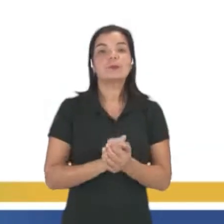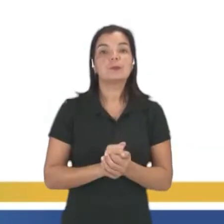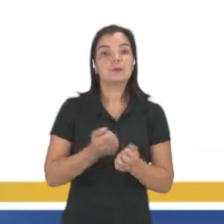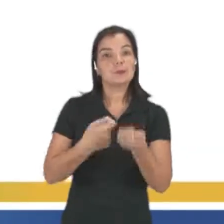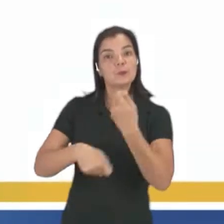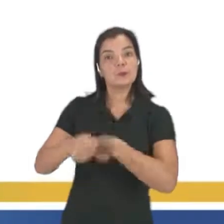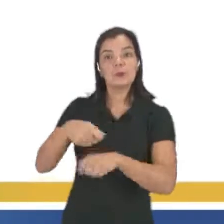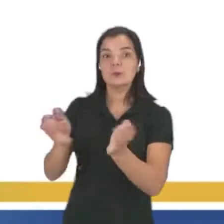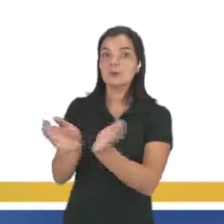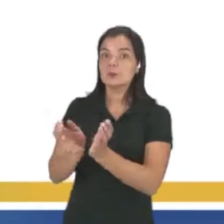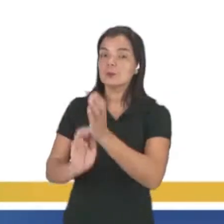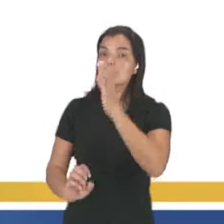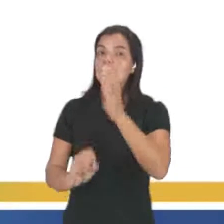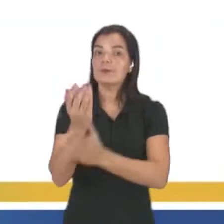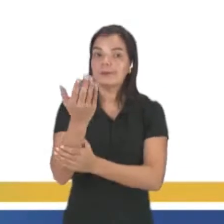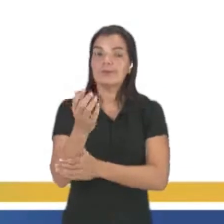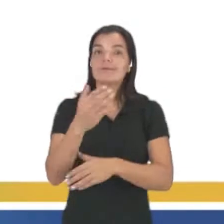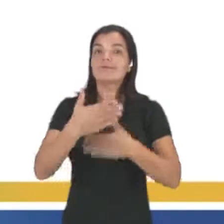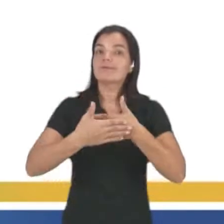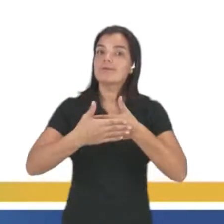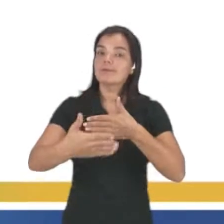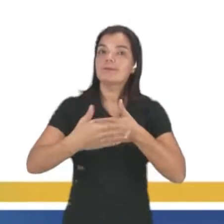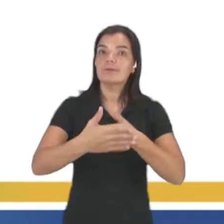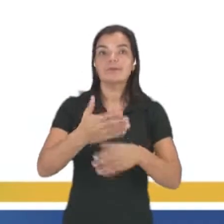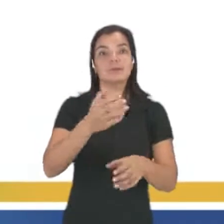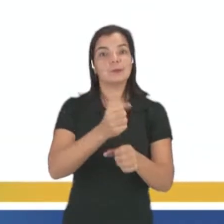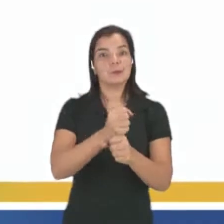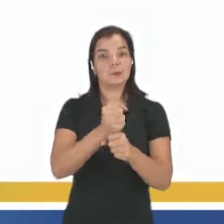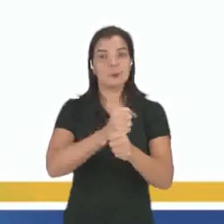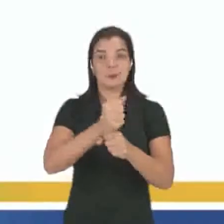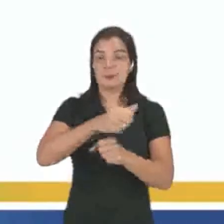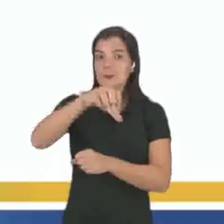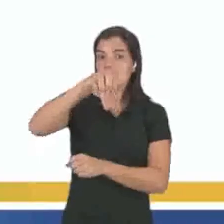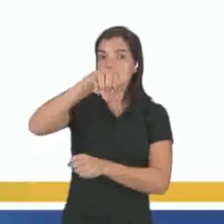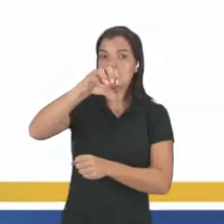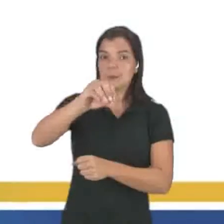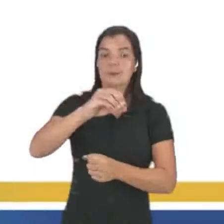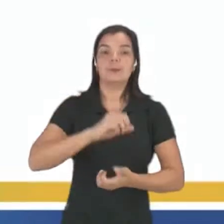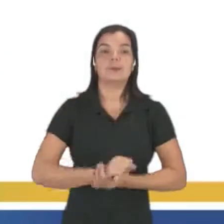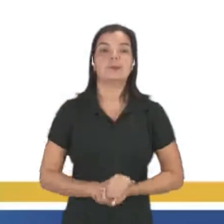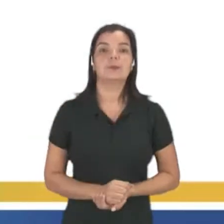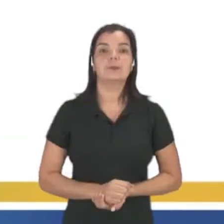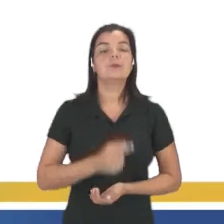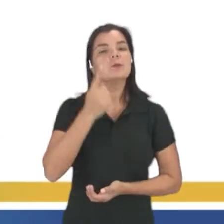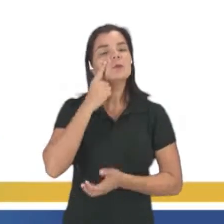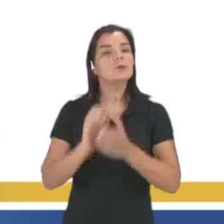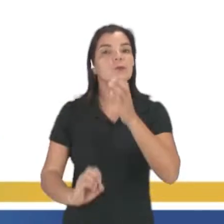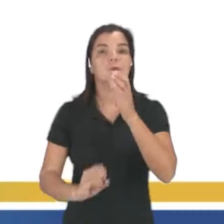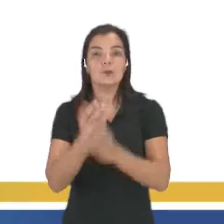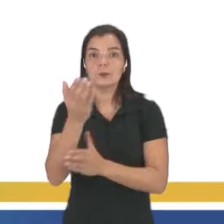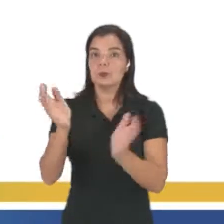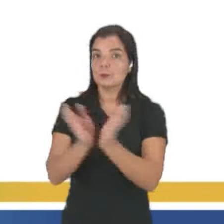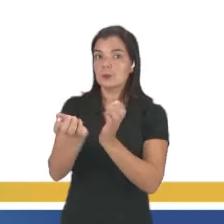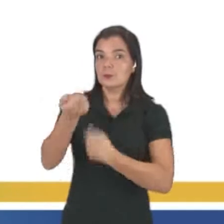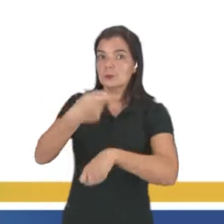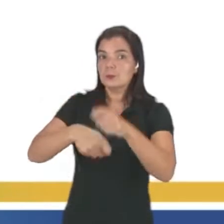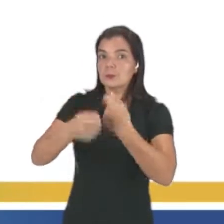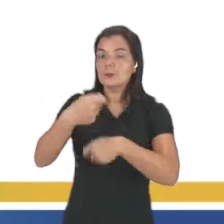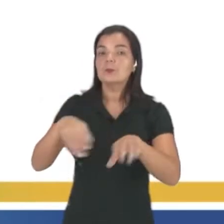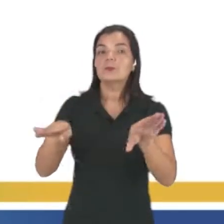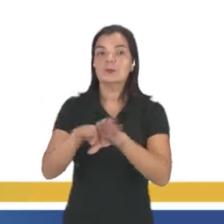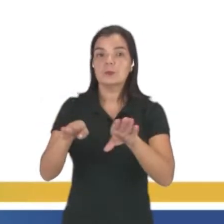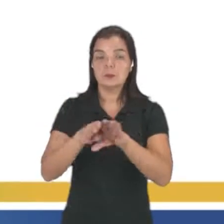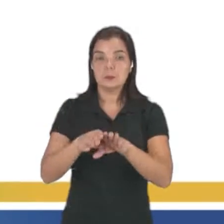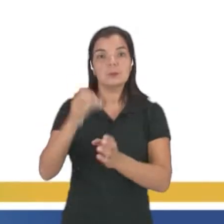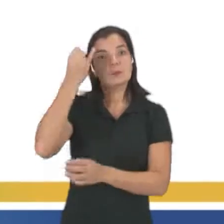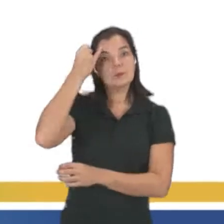dos blocos econômicos surge a partir da década de 90. como surgiram os blocos econômicos? Para